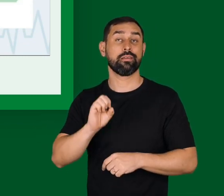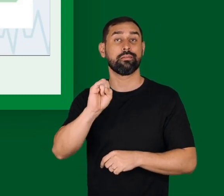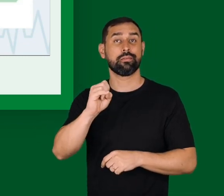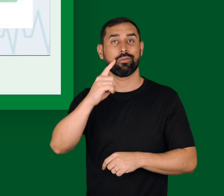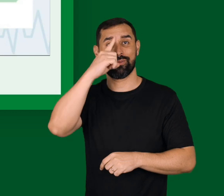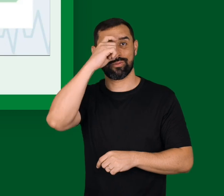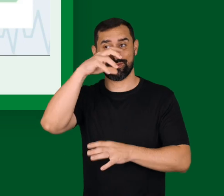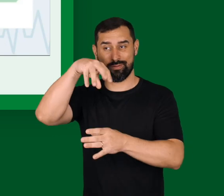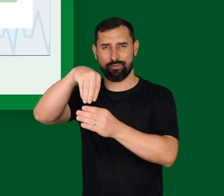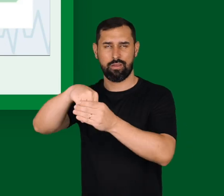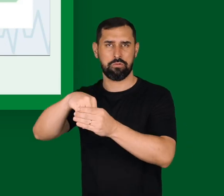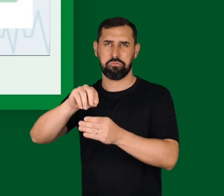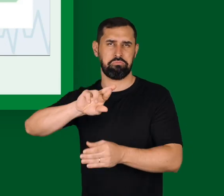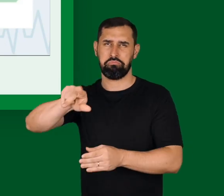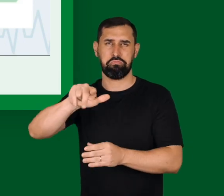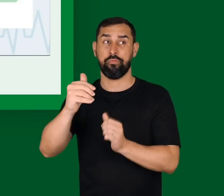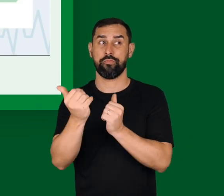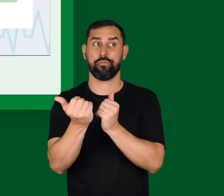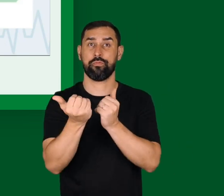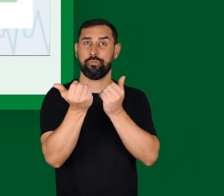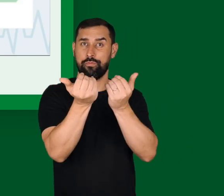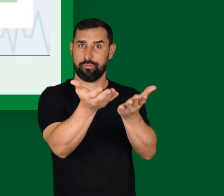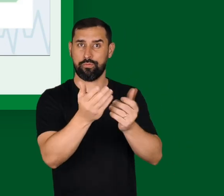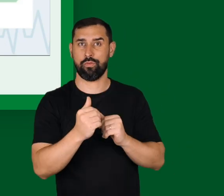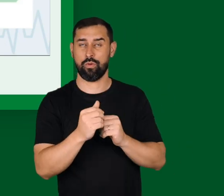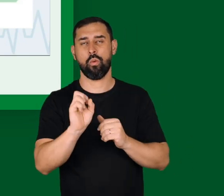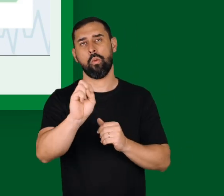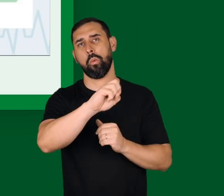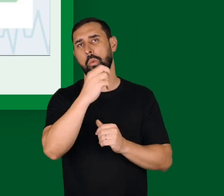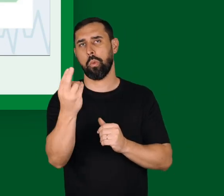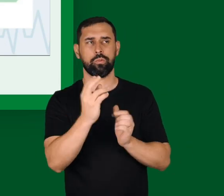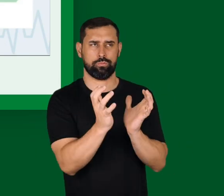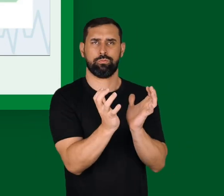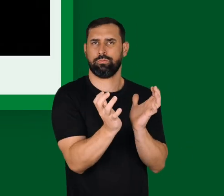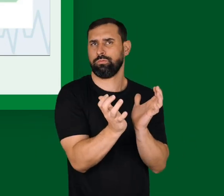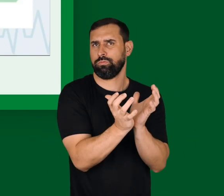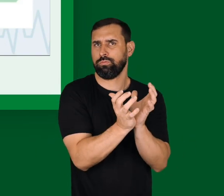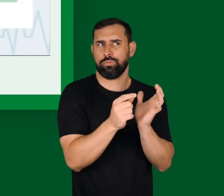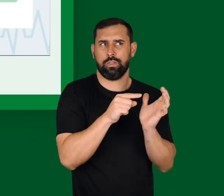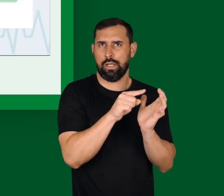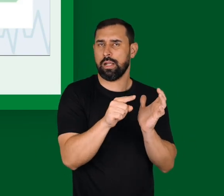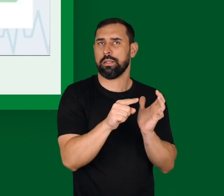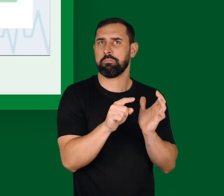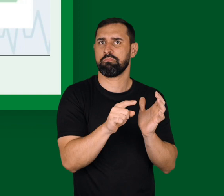Se essa criança estiver fora do ambiente, ou que tenha